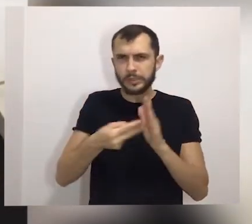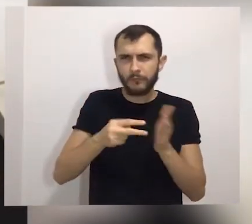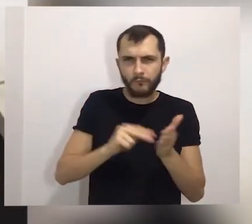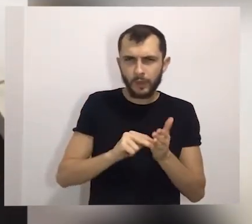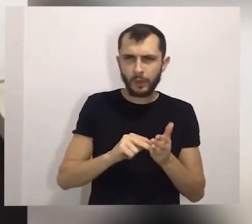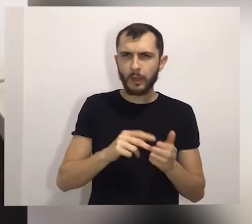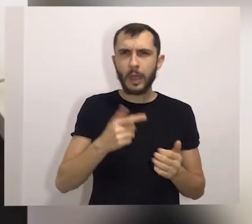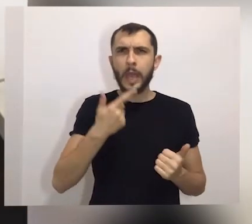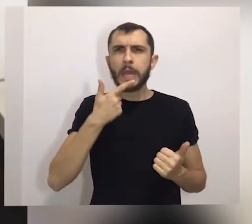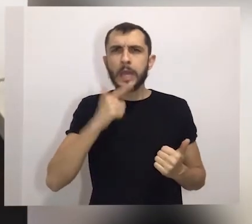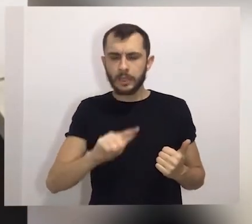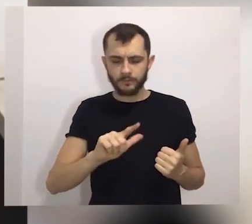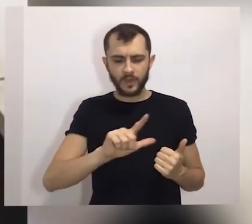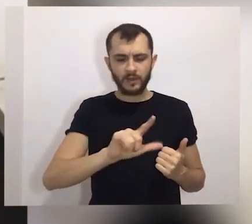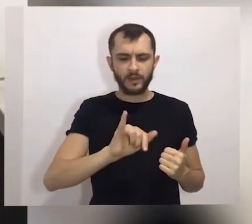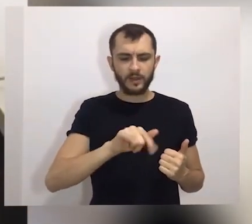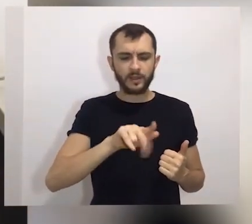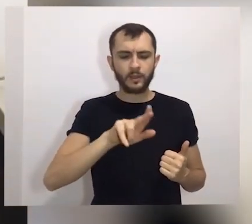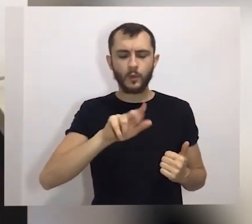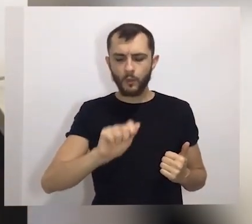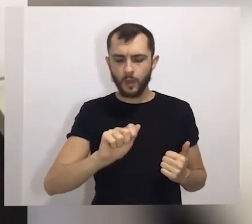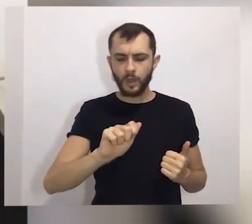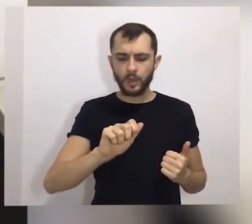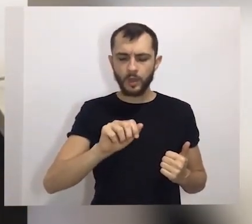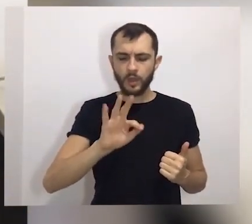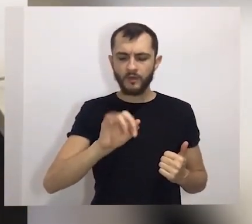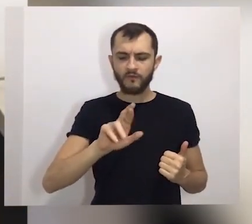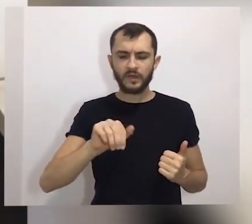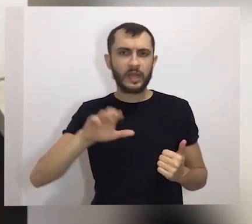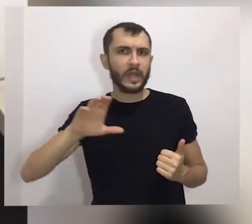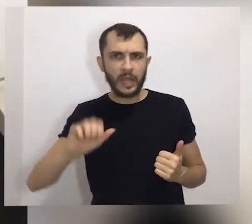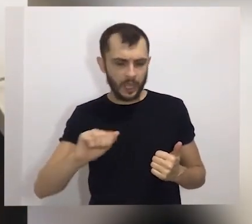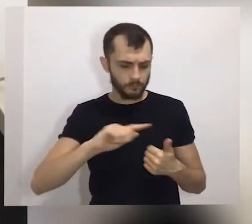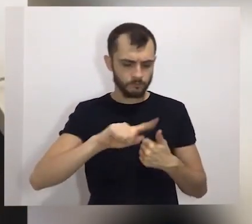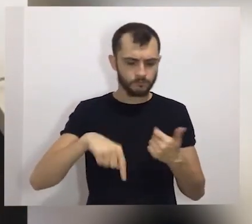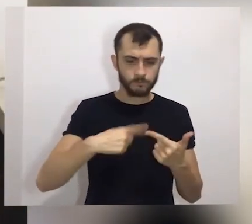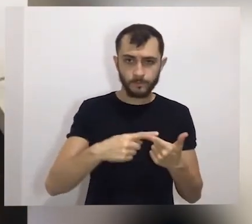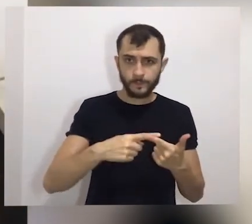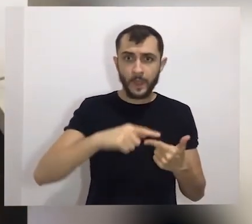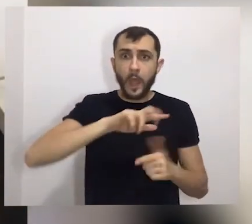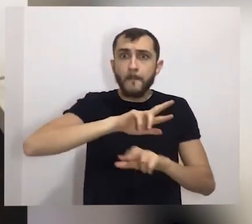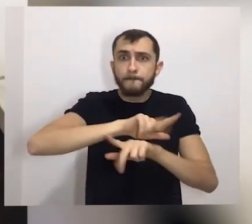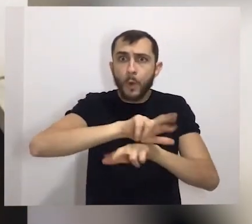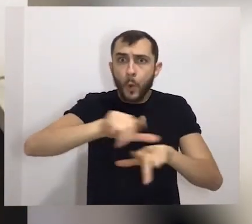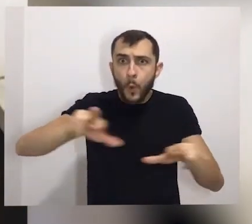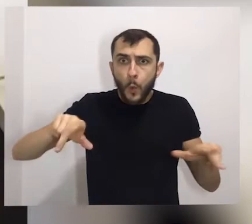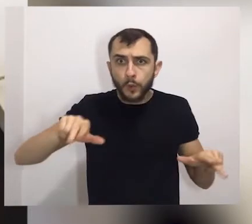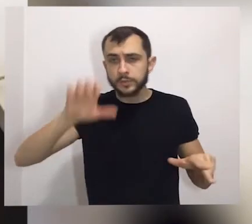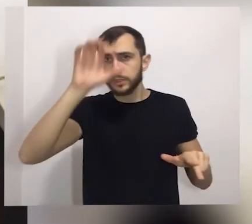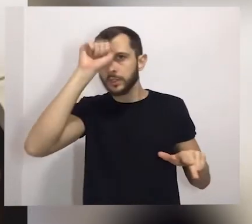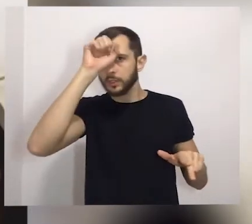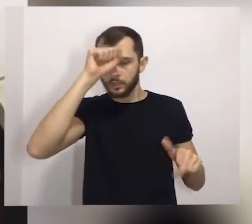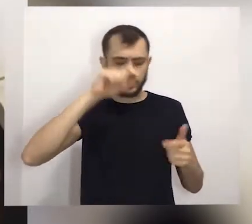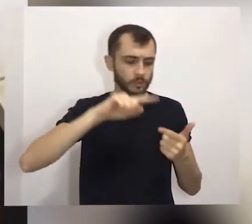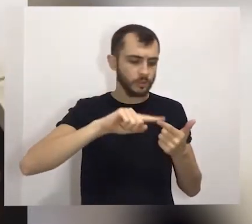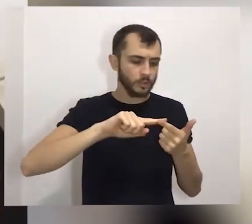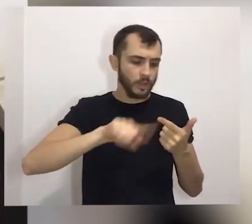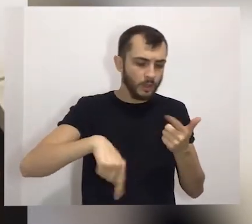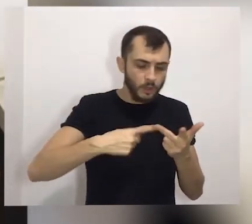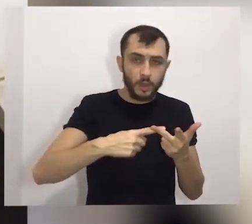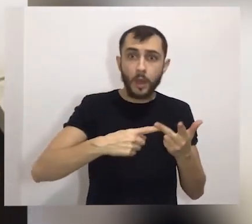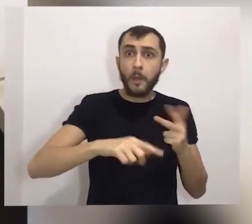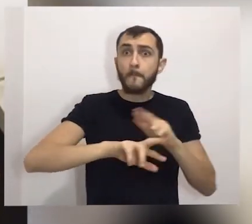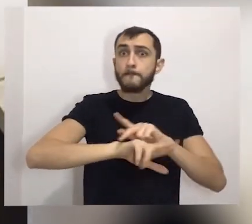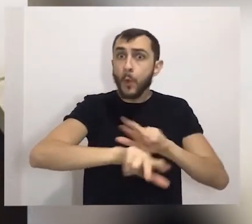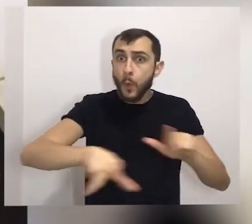exemplo, o conceito de língua franca, a perspectiva dos multiletramentos, a ideia de multimodalidade e